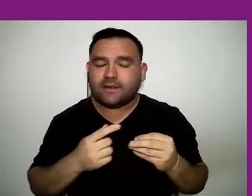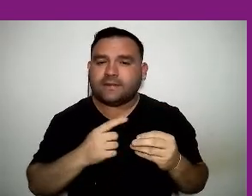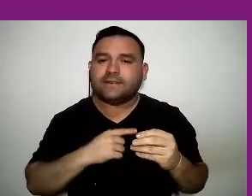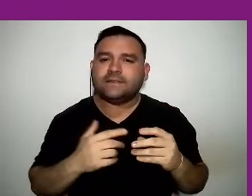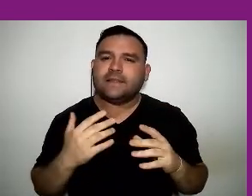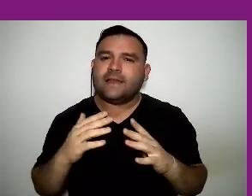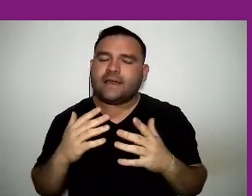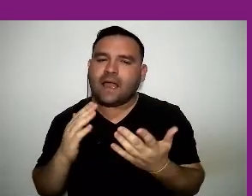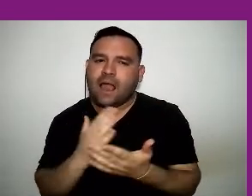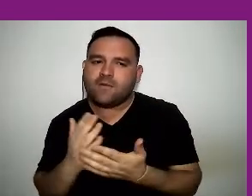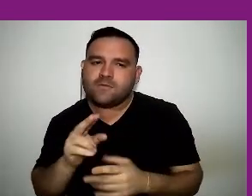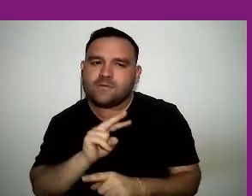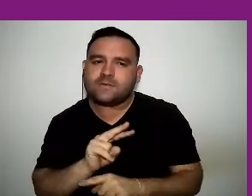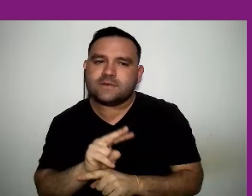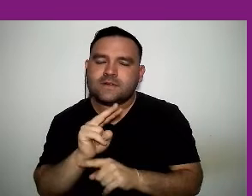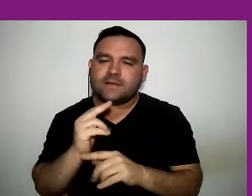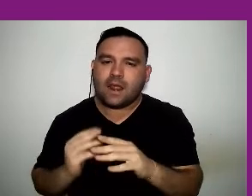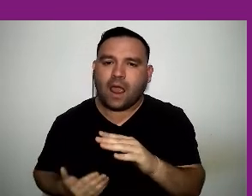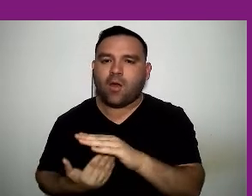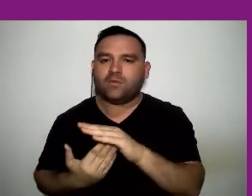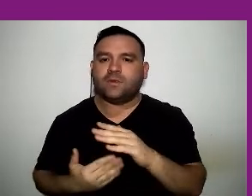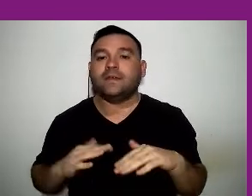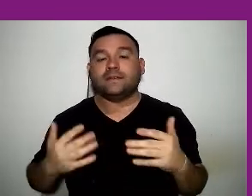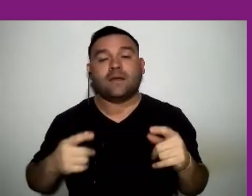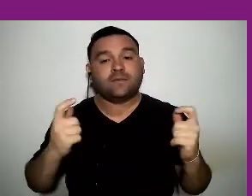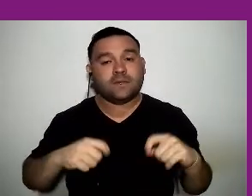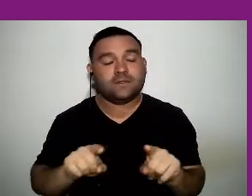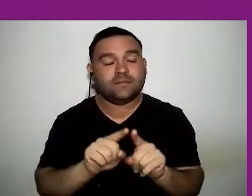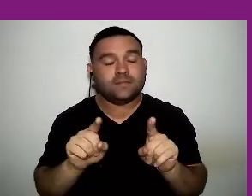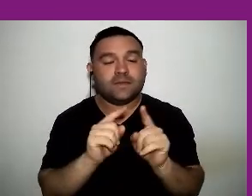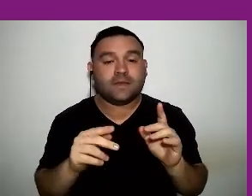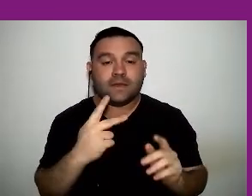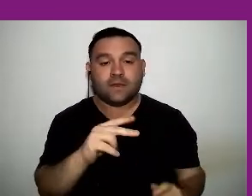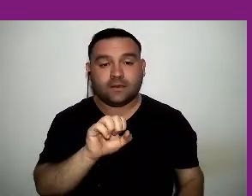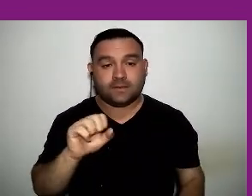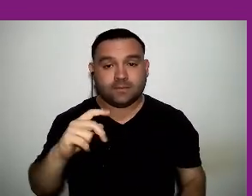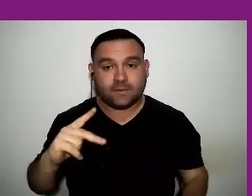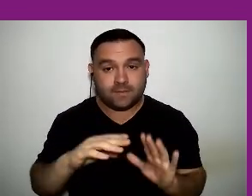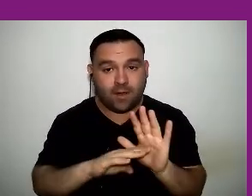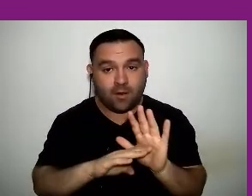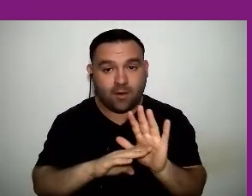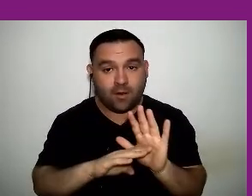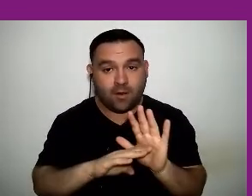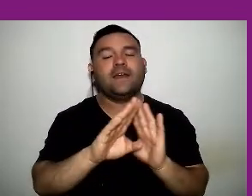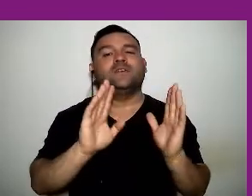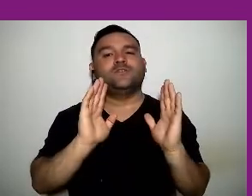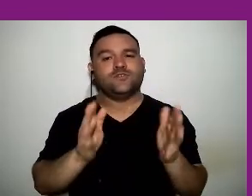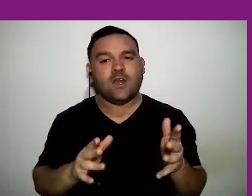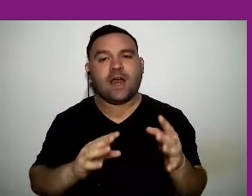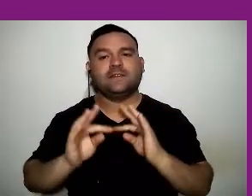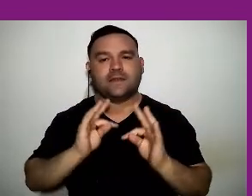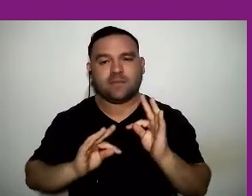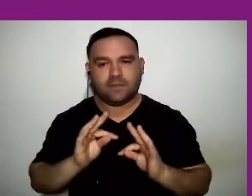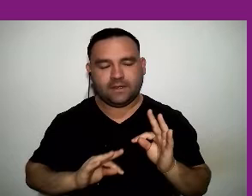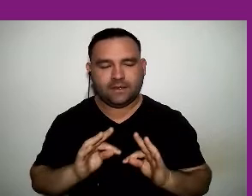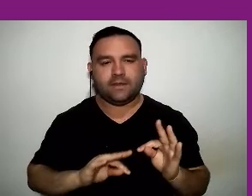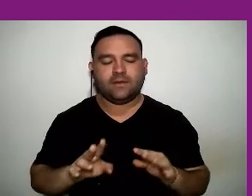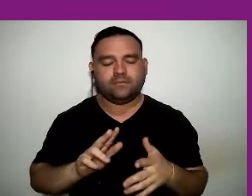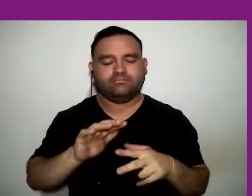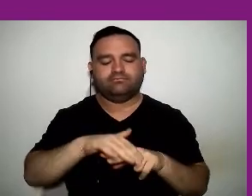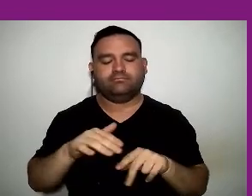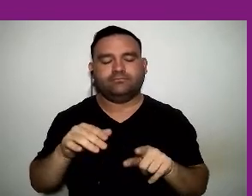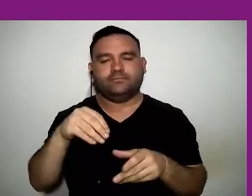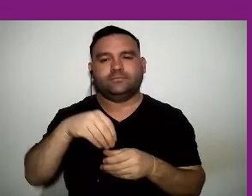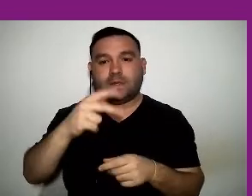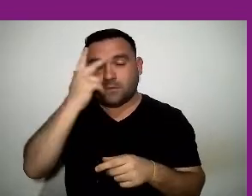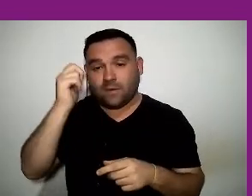mais preservadas no ápice. Então, eu posso simplesmente aumentar a PIP, né, que isso é feito nas terapias intensivas quando o paciente